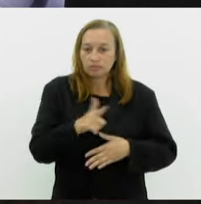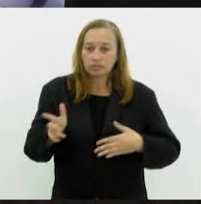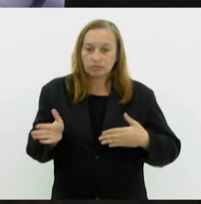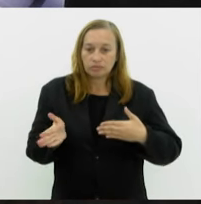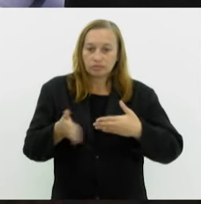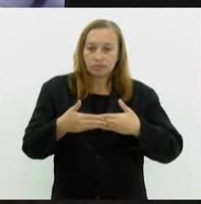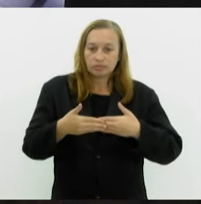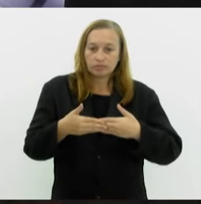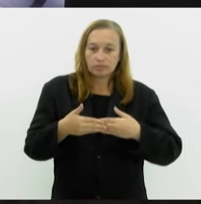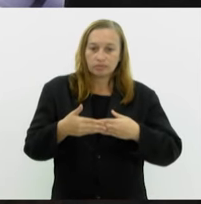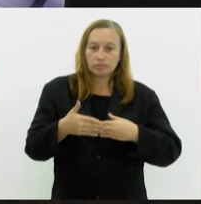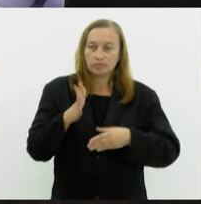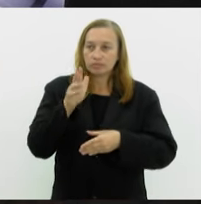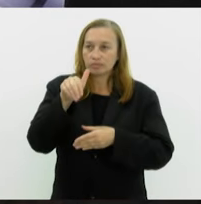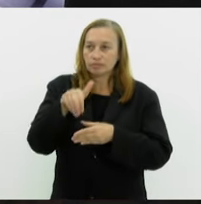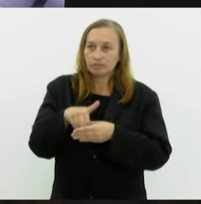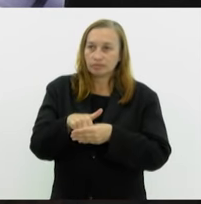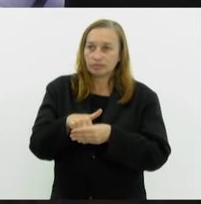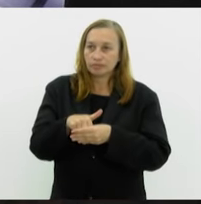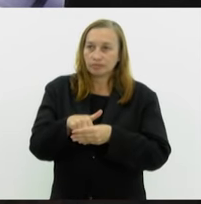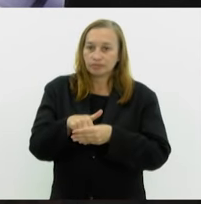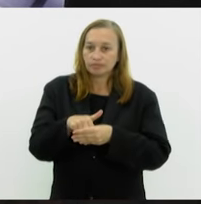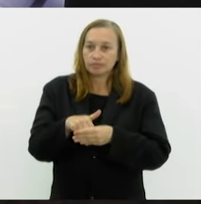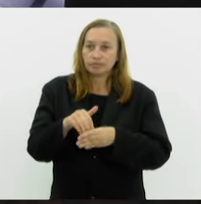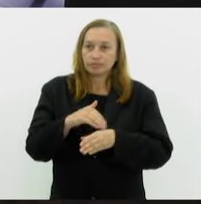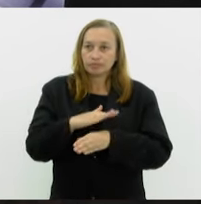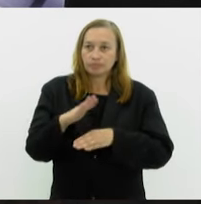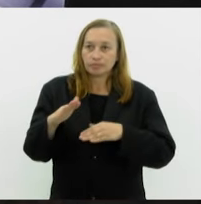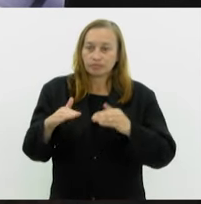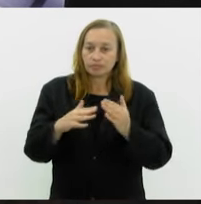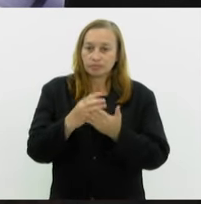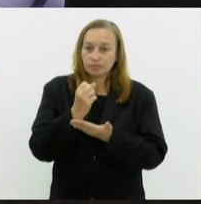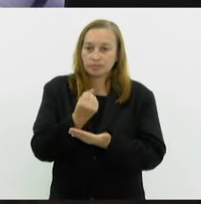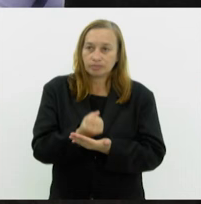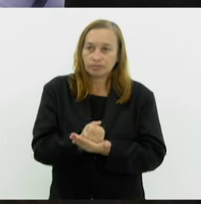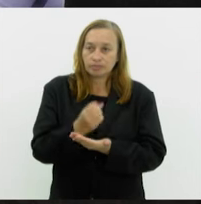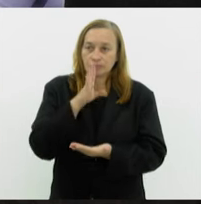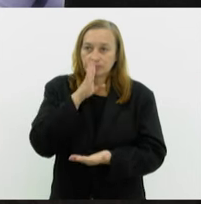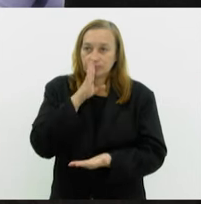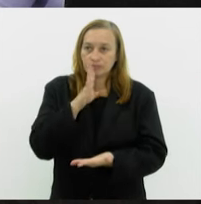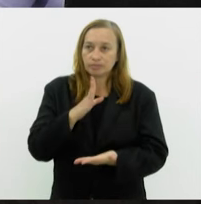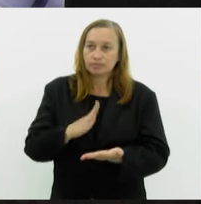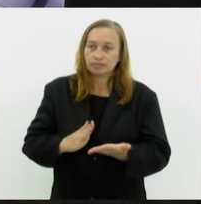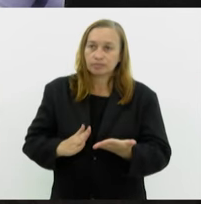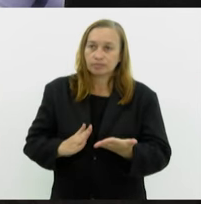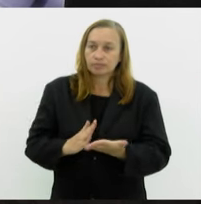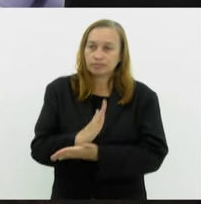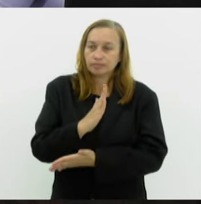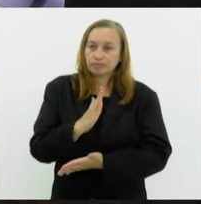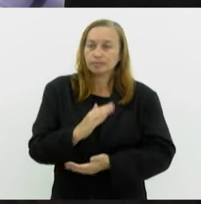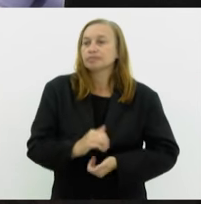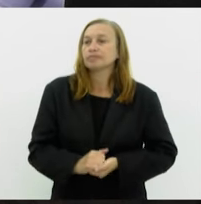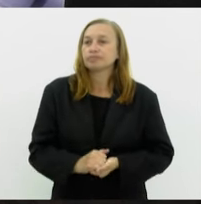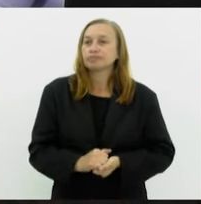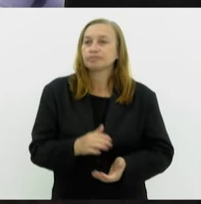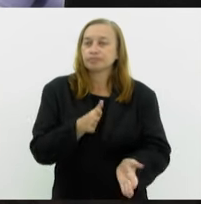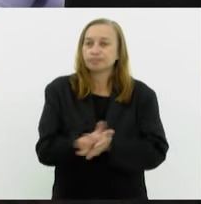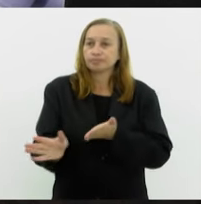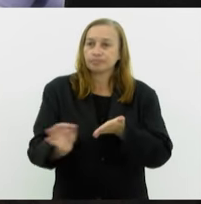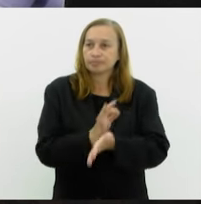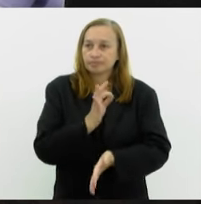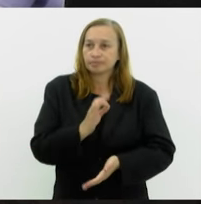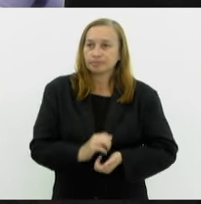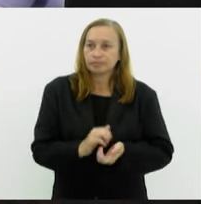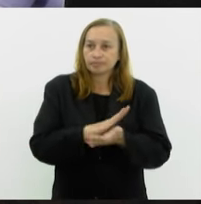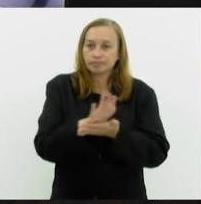havendo quem queira discutir, encerrada a discussão. Em votação. Senhores que aprovam, permaneçam como estão. Aprovado, vai a publicação.